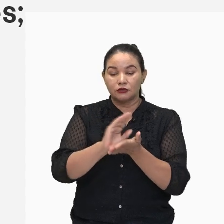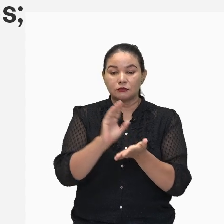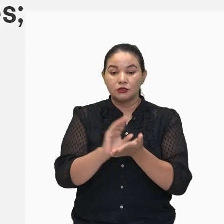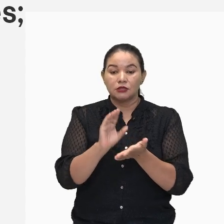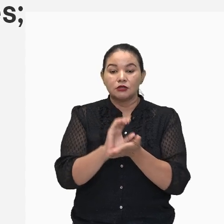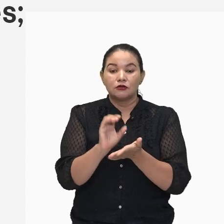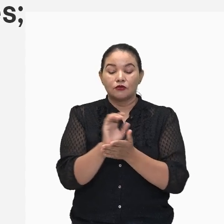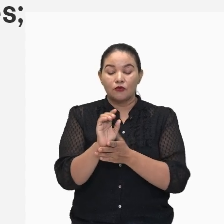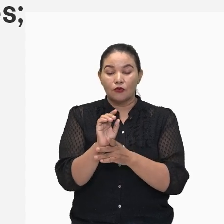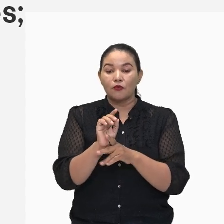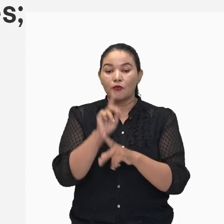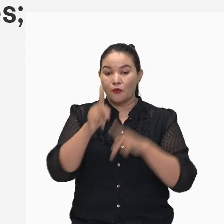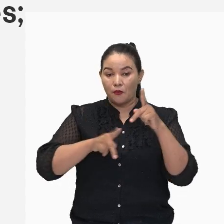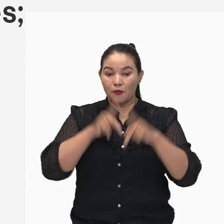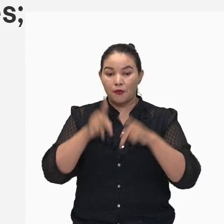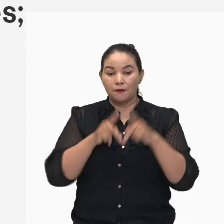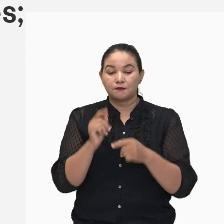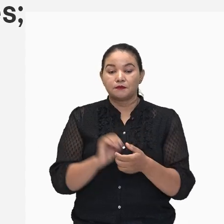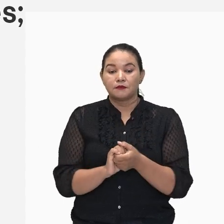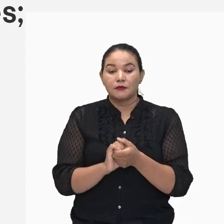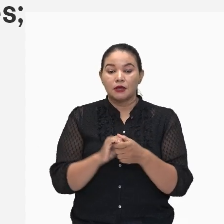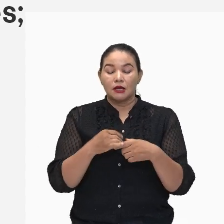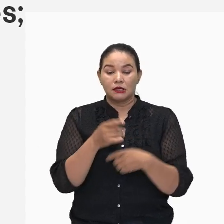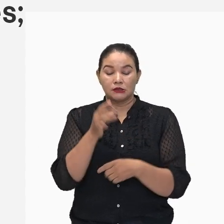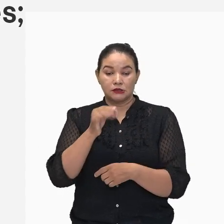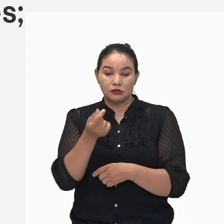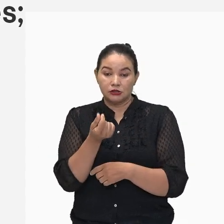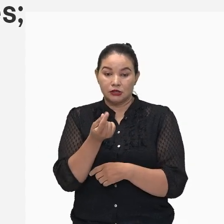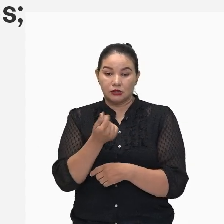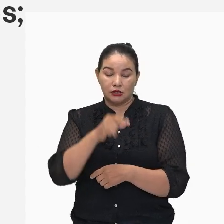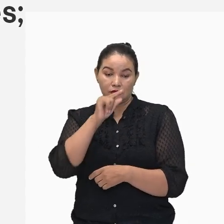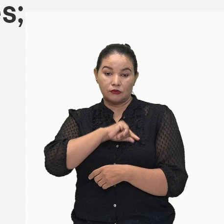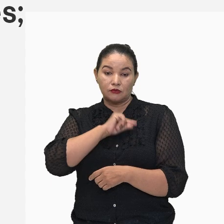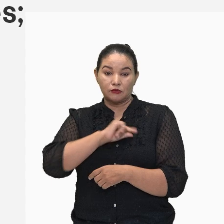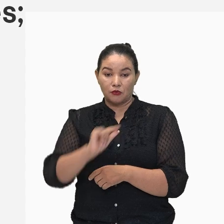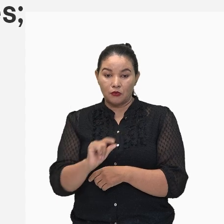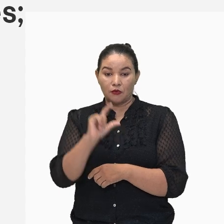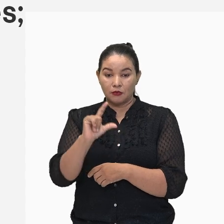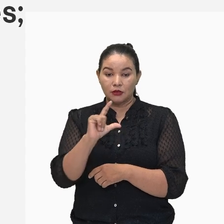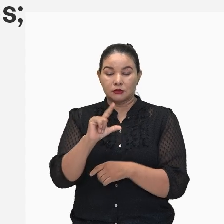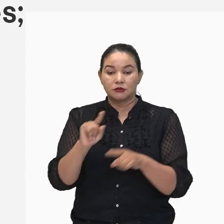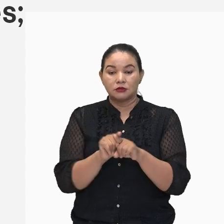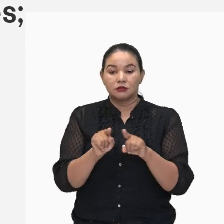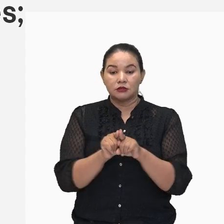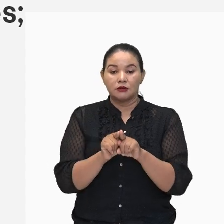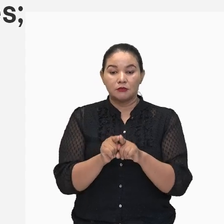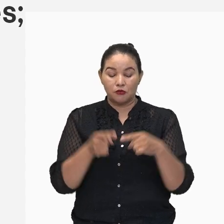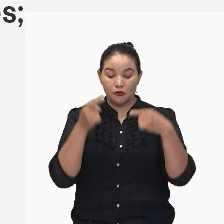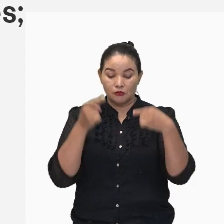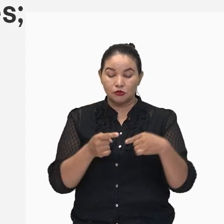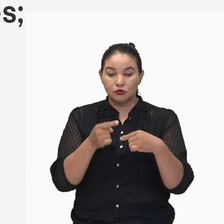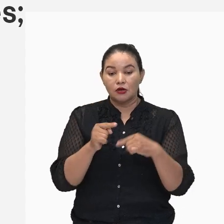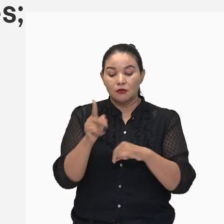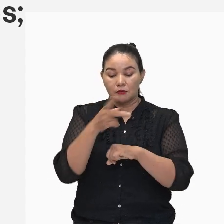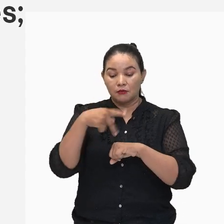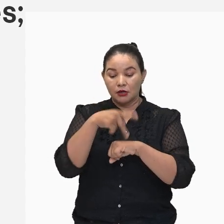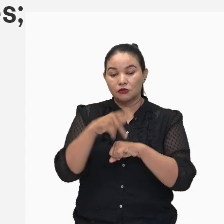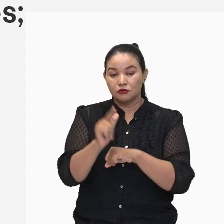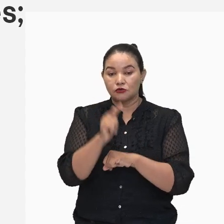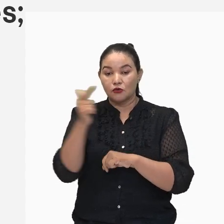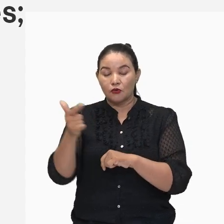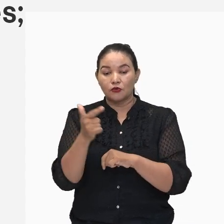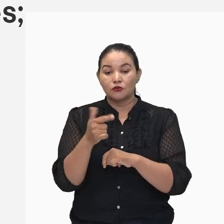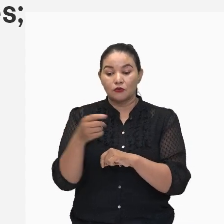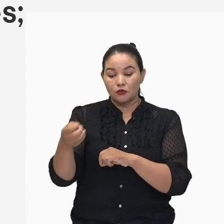capital humano, o aumento dos salários e também a competitividade com países emergentes. Porque esses